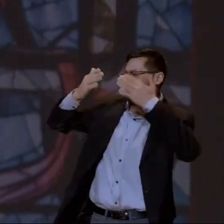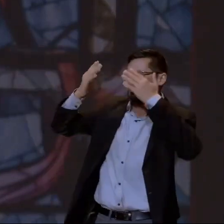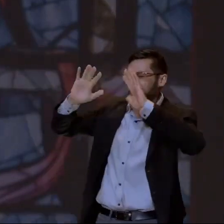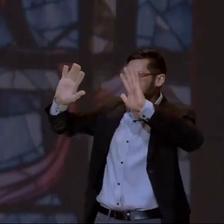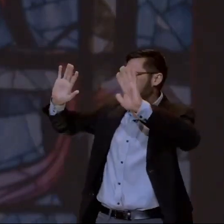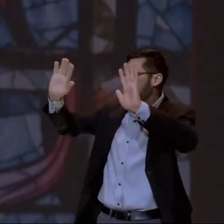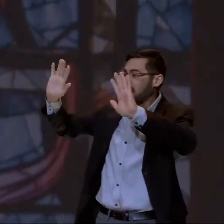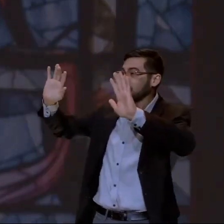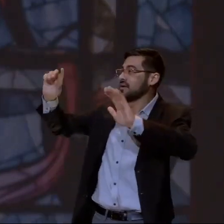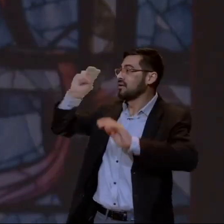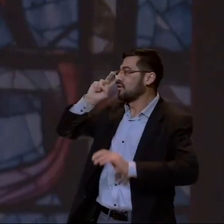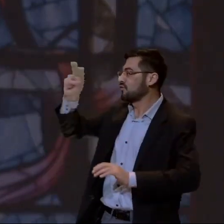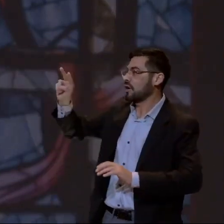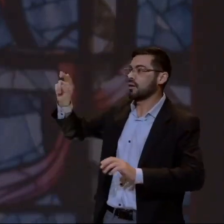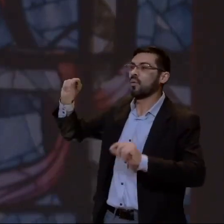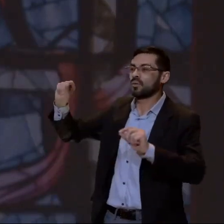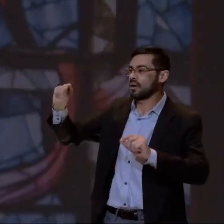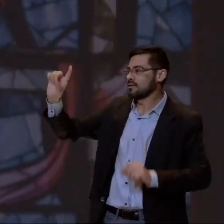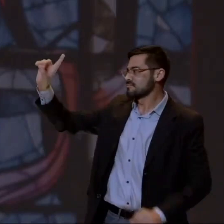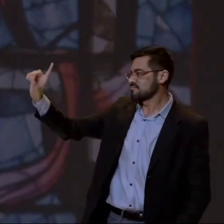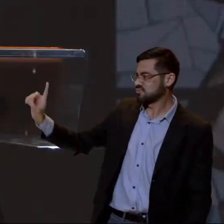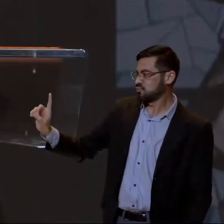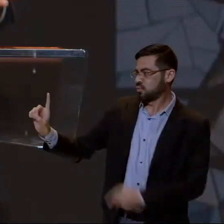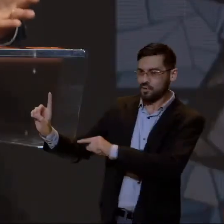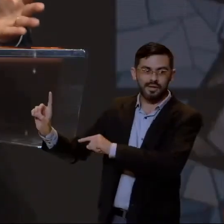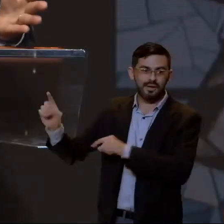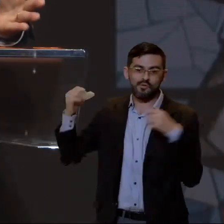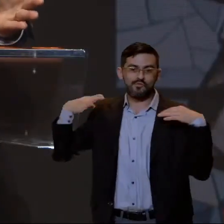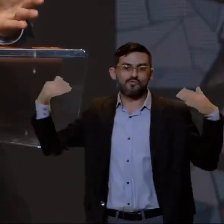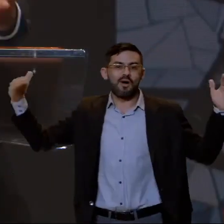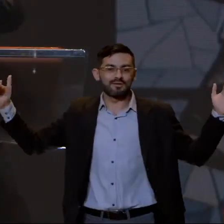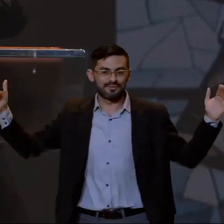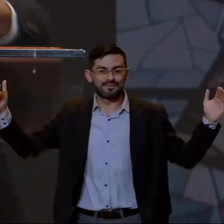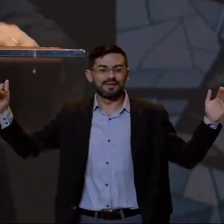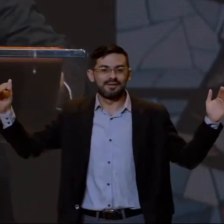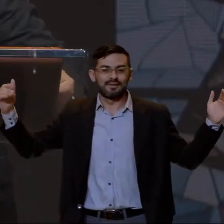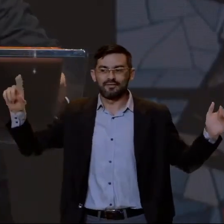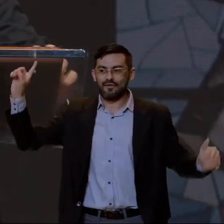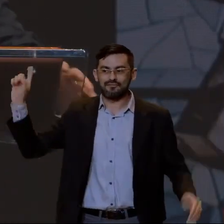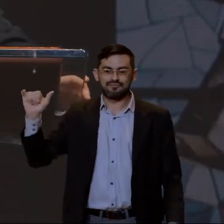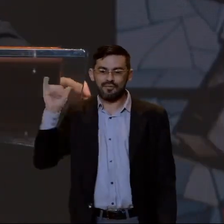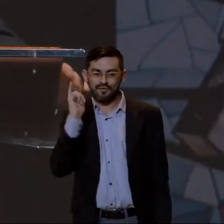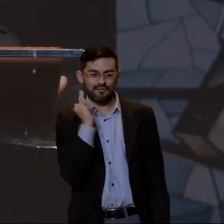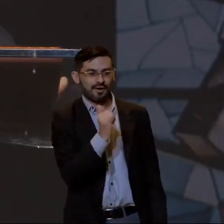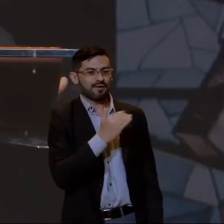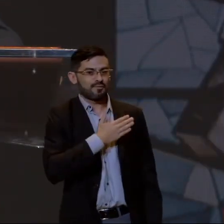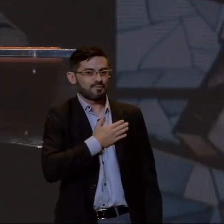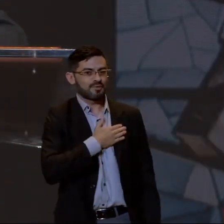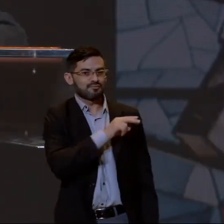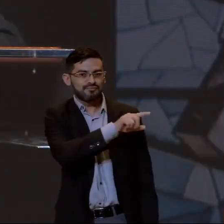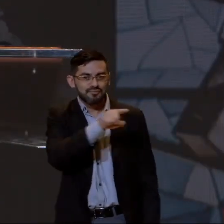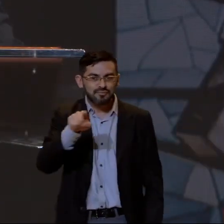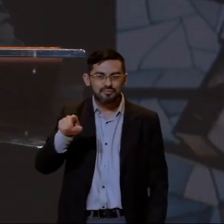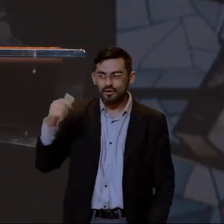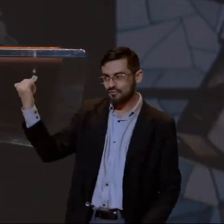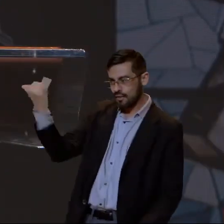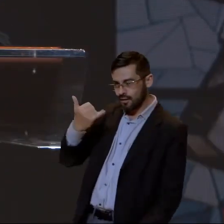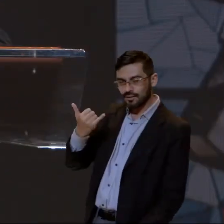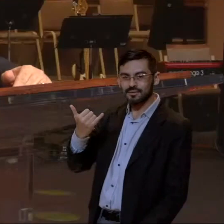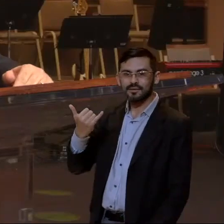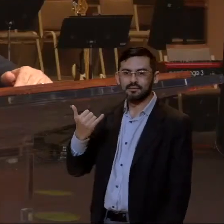enxergar direito, e de repente tem aqui do lado do altar um anjo que vem falar comigo e com você e ministrar na nossa